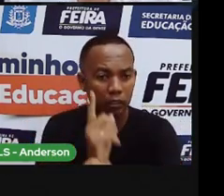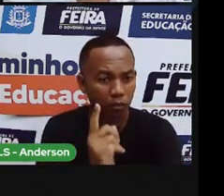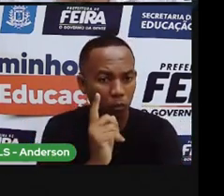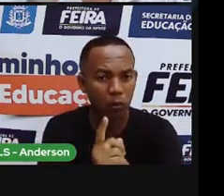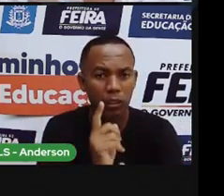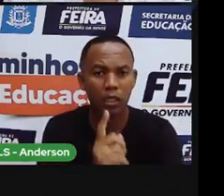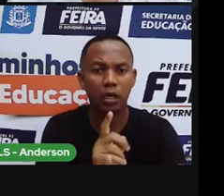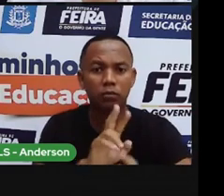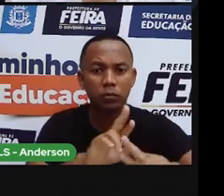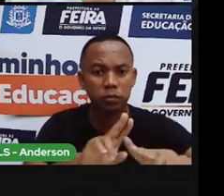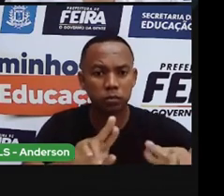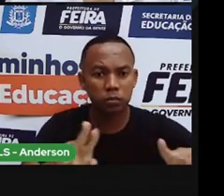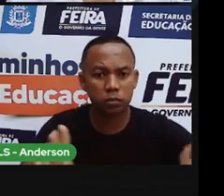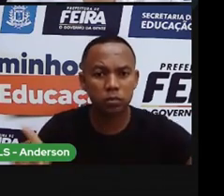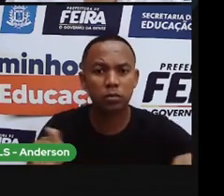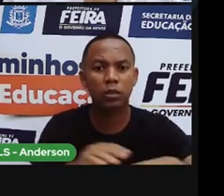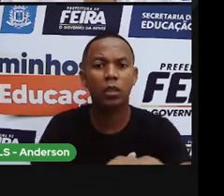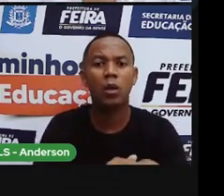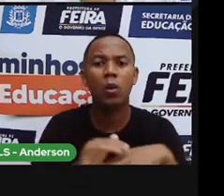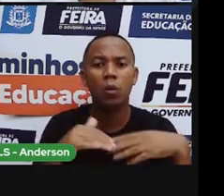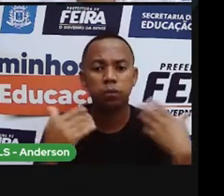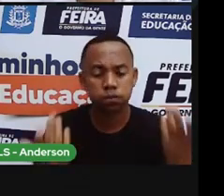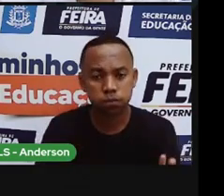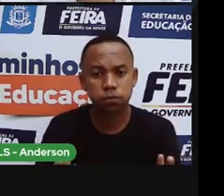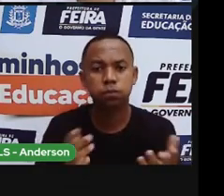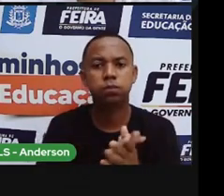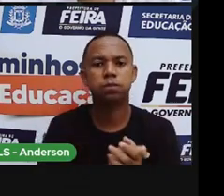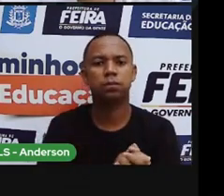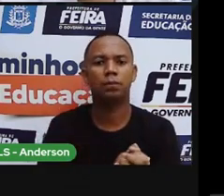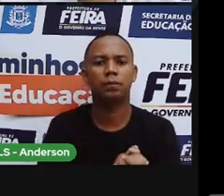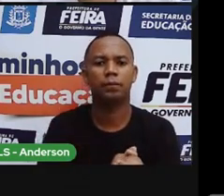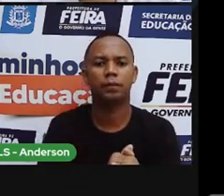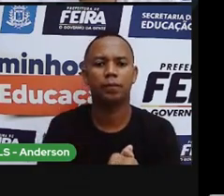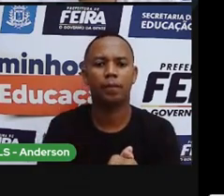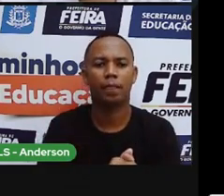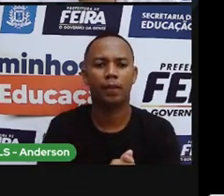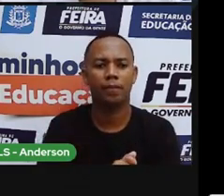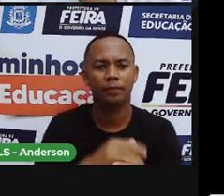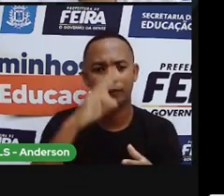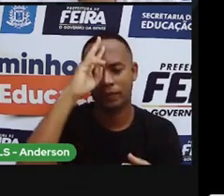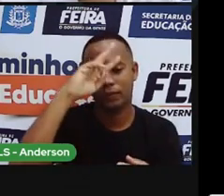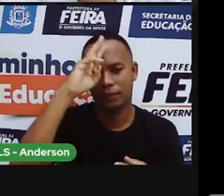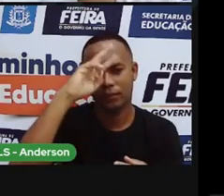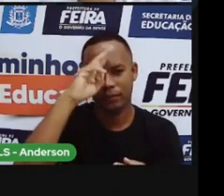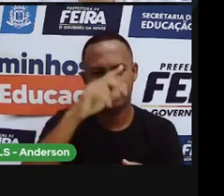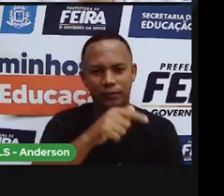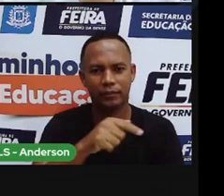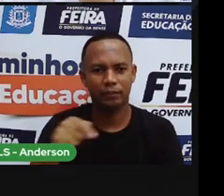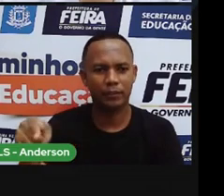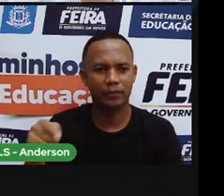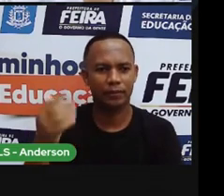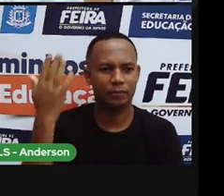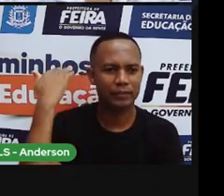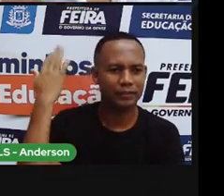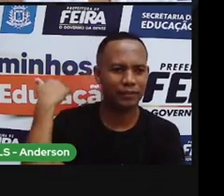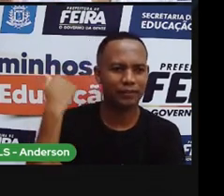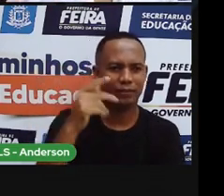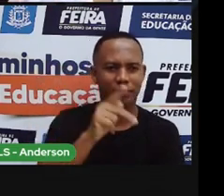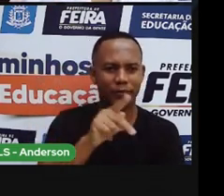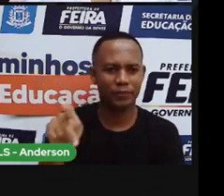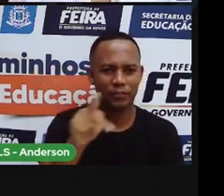existem vários metais no nosso solo, né? Lembra da aula semana passada que a Pra falou sobre